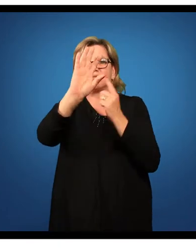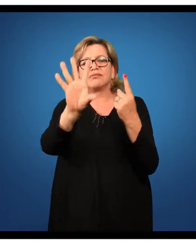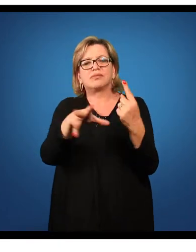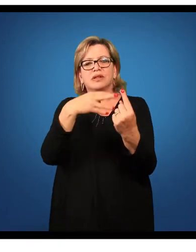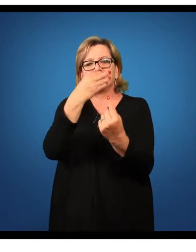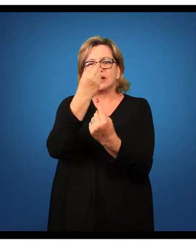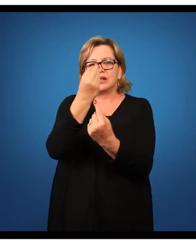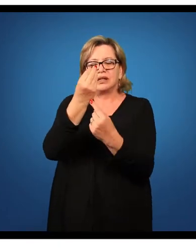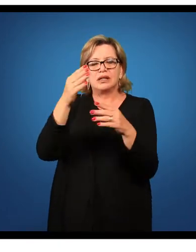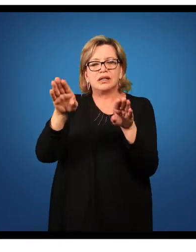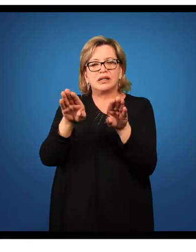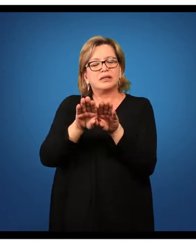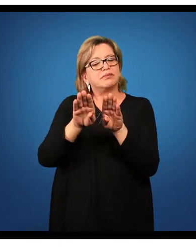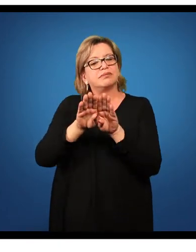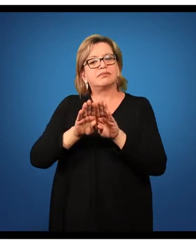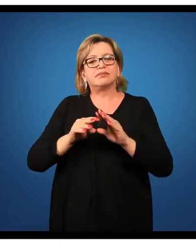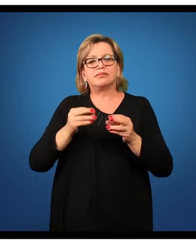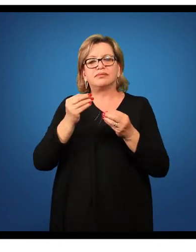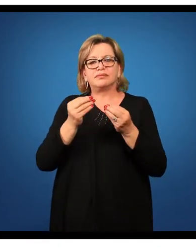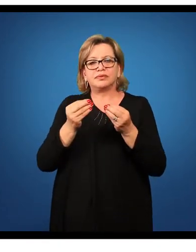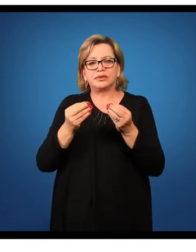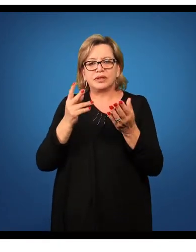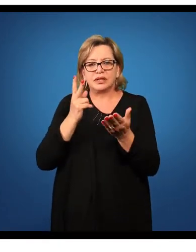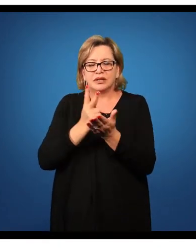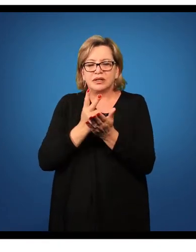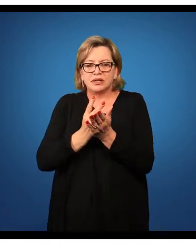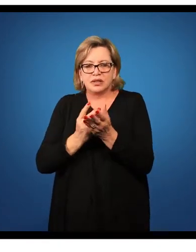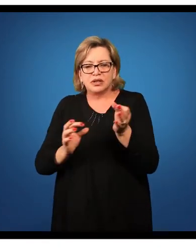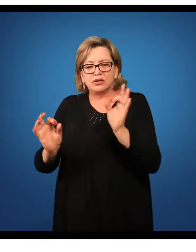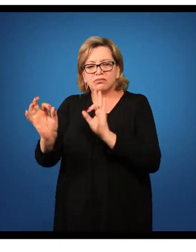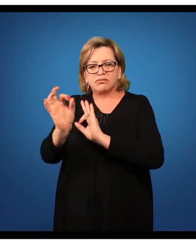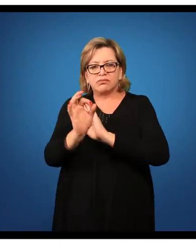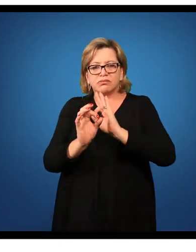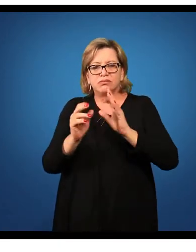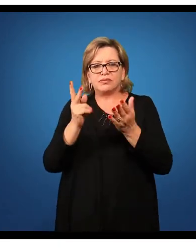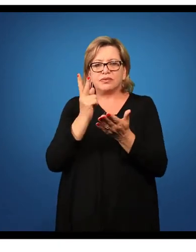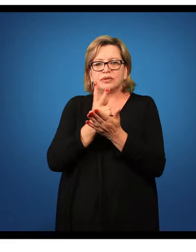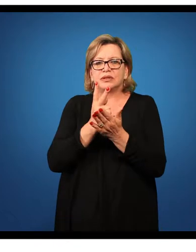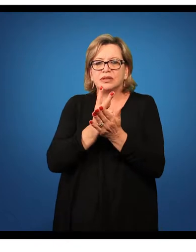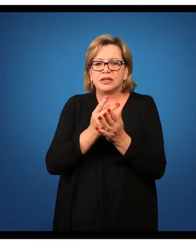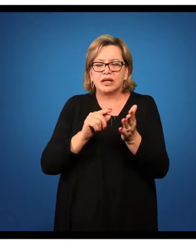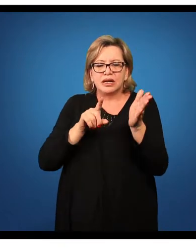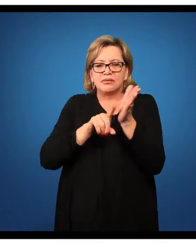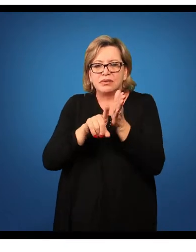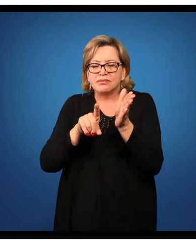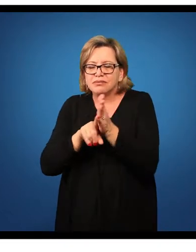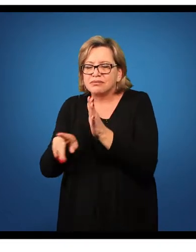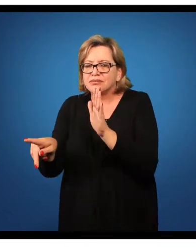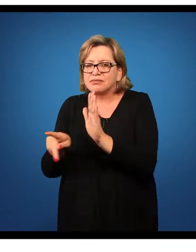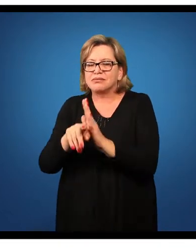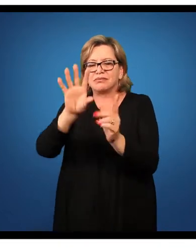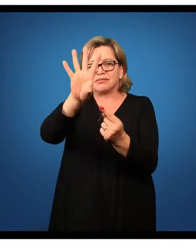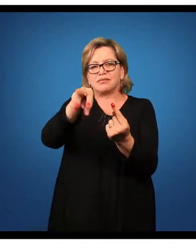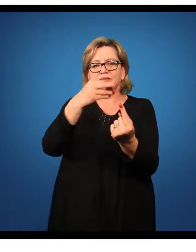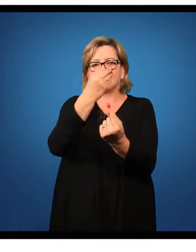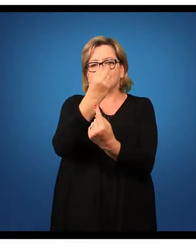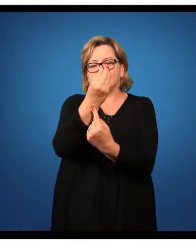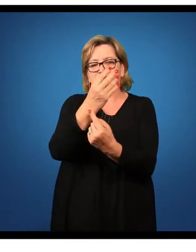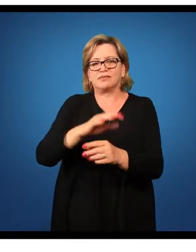bem como da composição nem a produção a pesquisa em arte